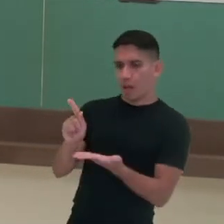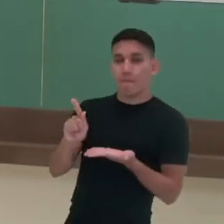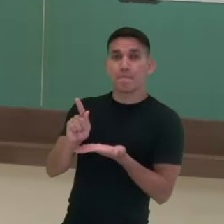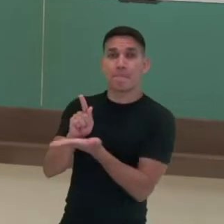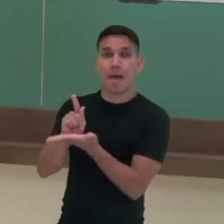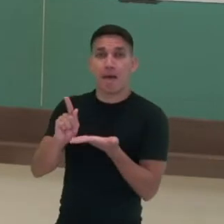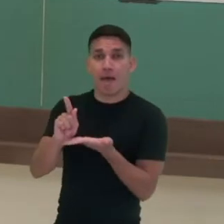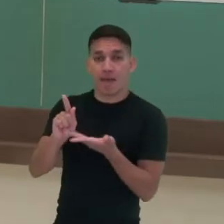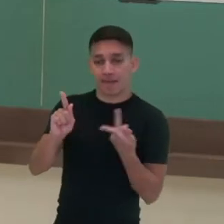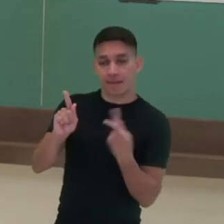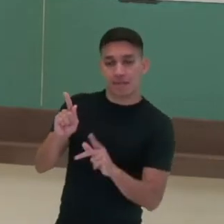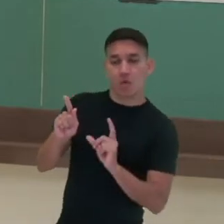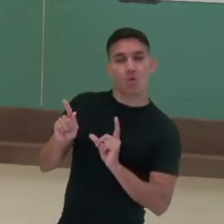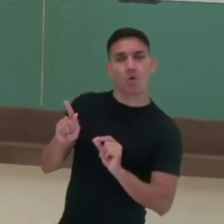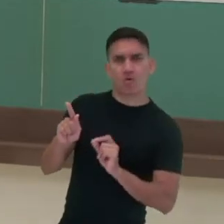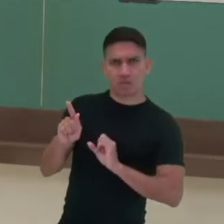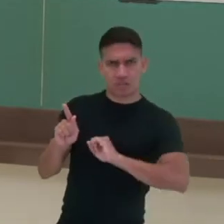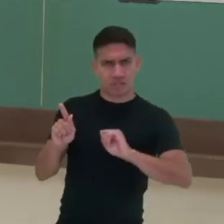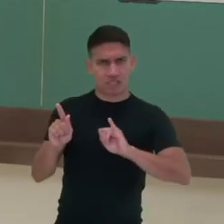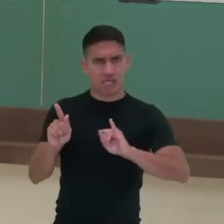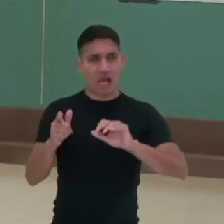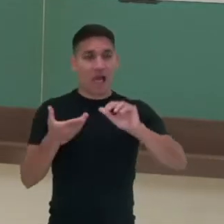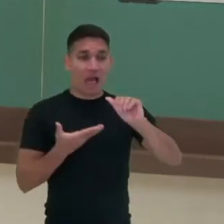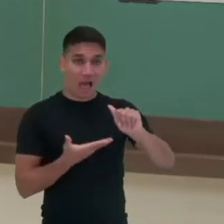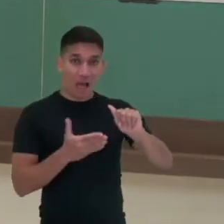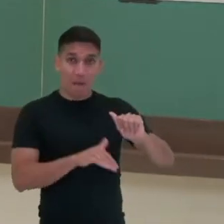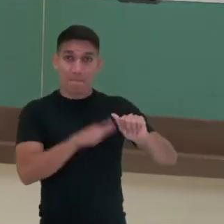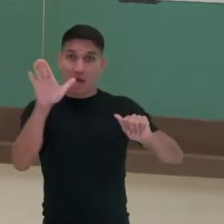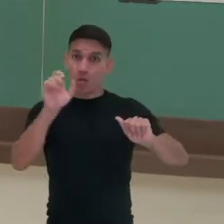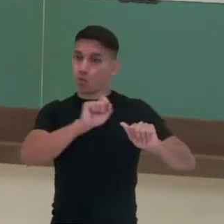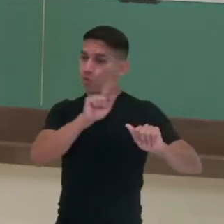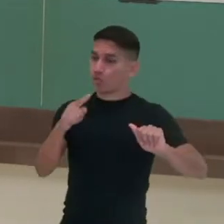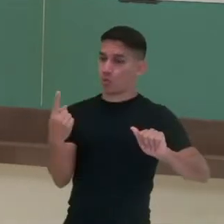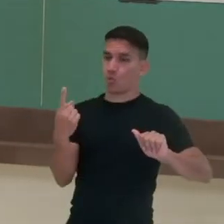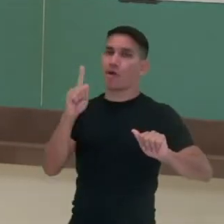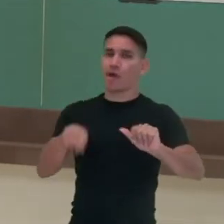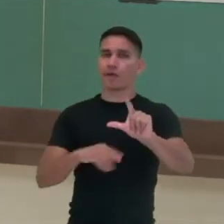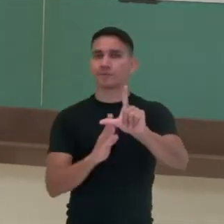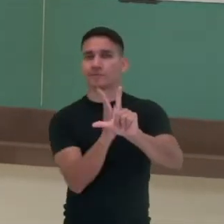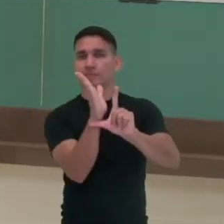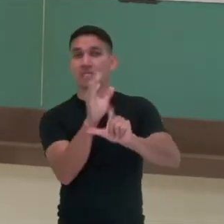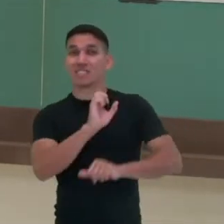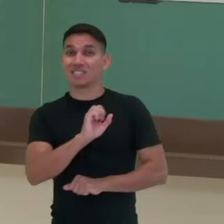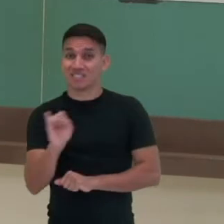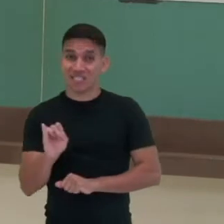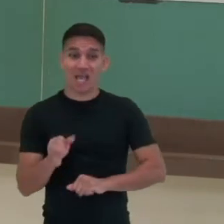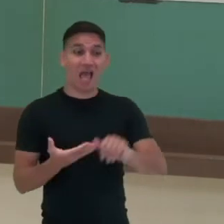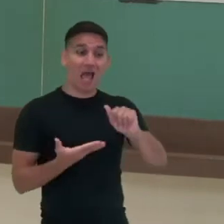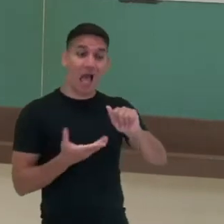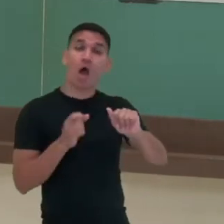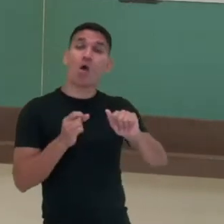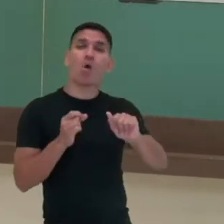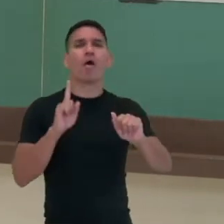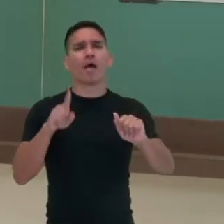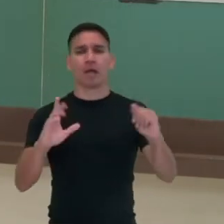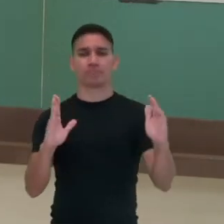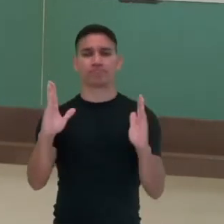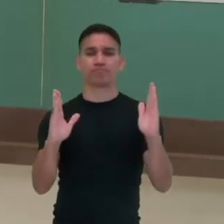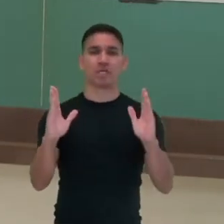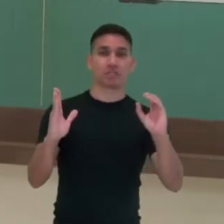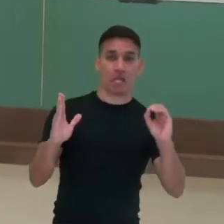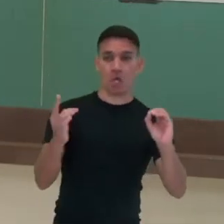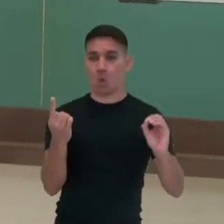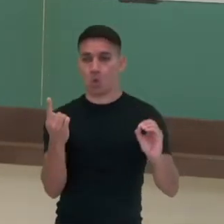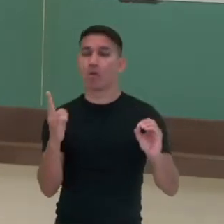base for a maior do que 1, função crescente. Se a minha base for um valor a que está entre 0 e 1,